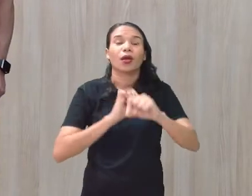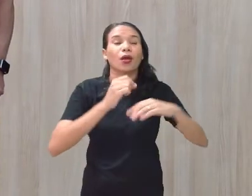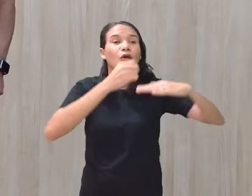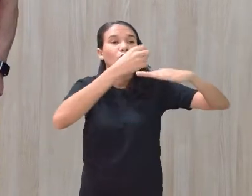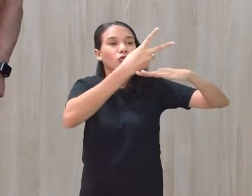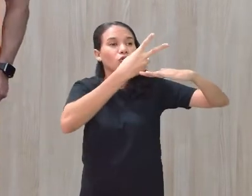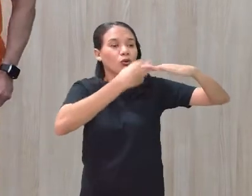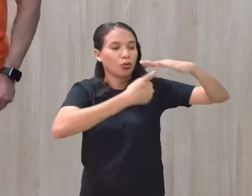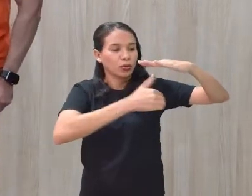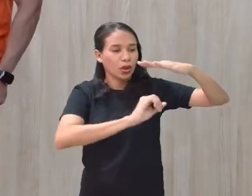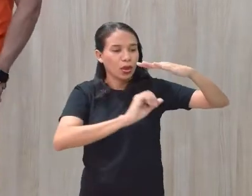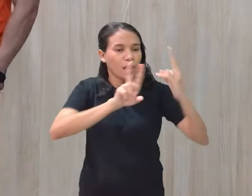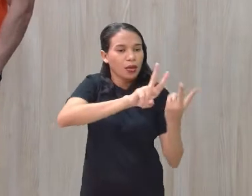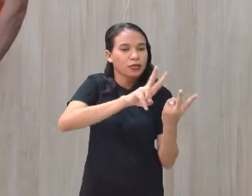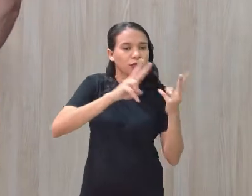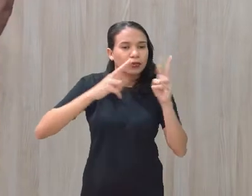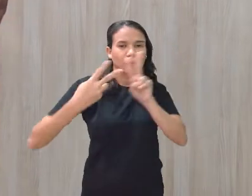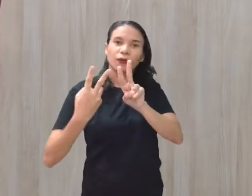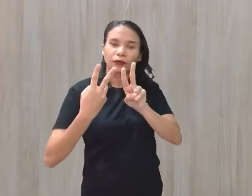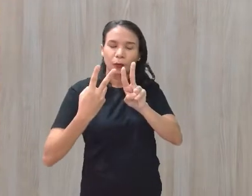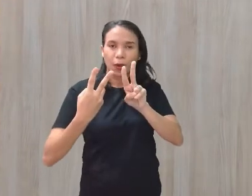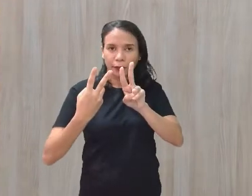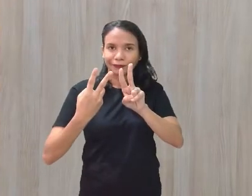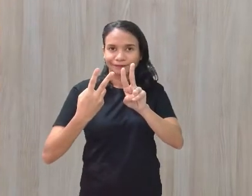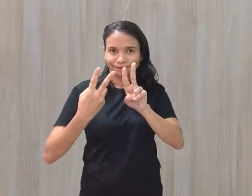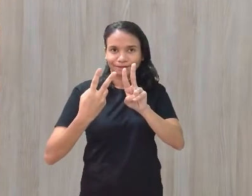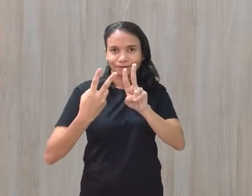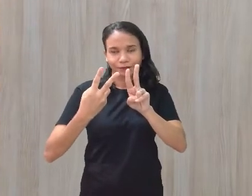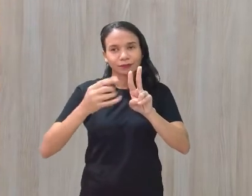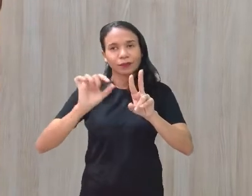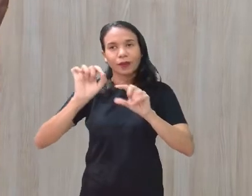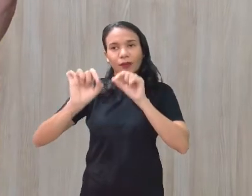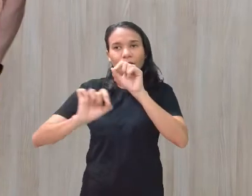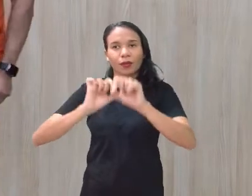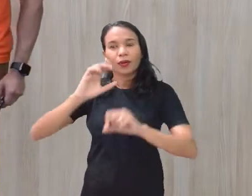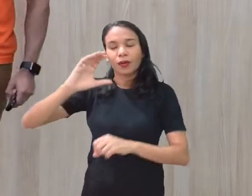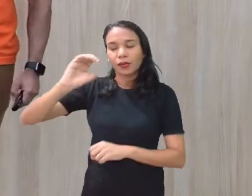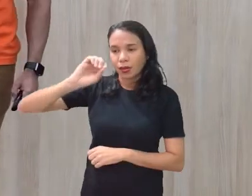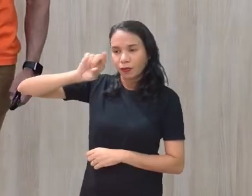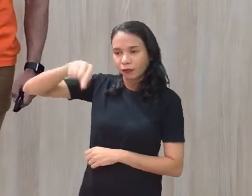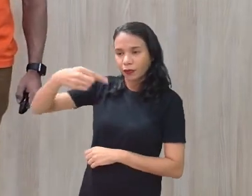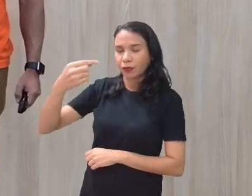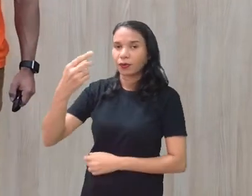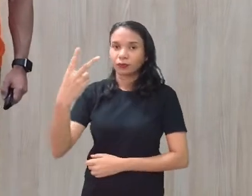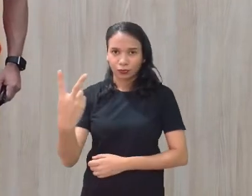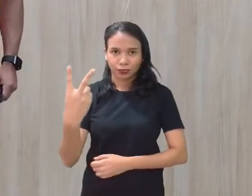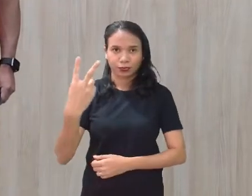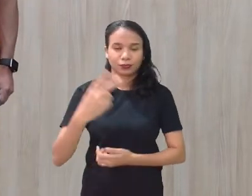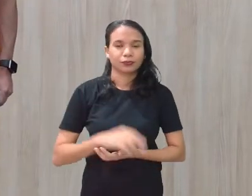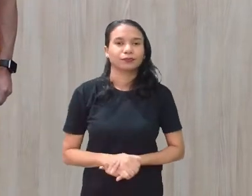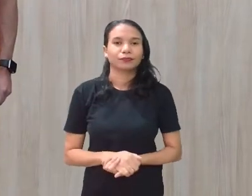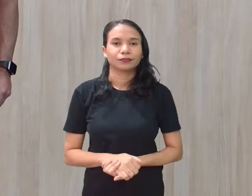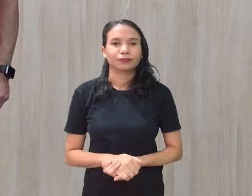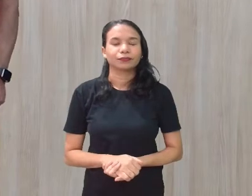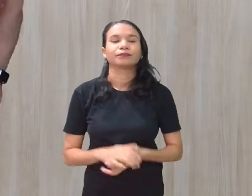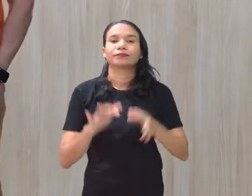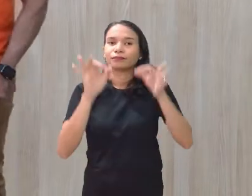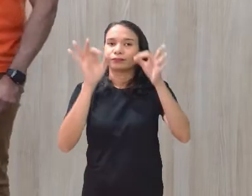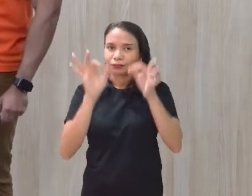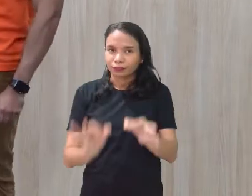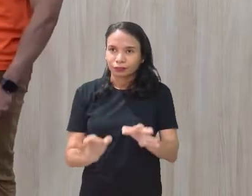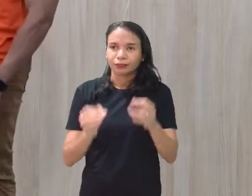2/10, transformando 2/10 para um número decimal, eu tenho aí 0,2,